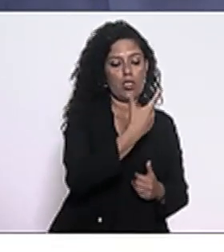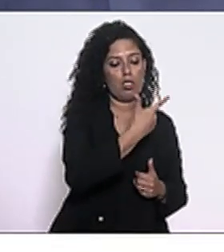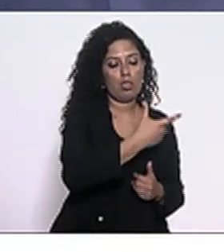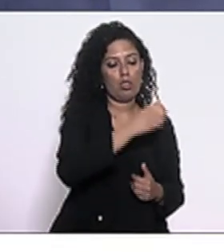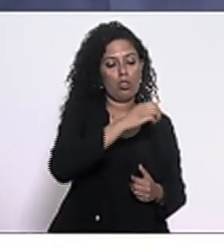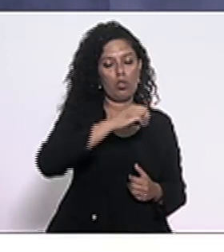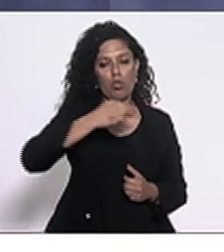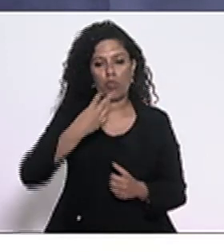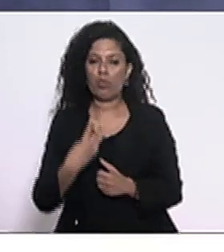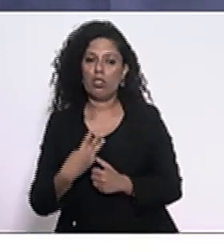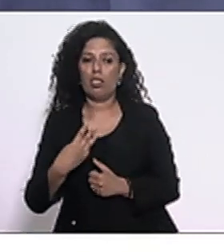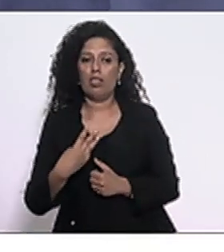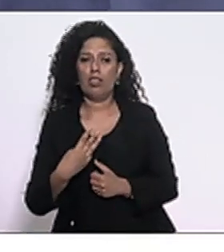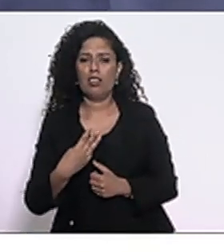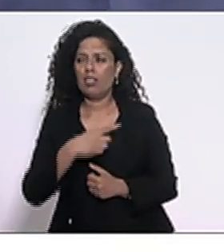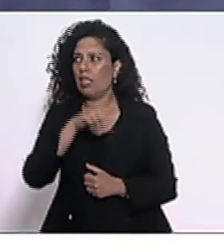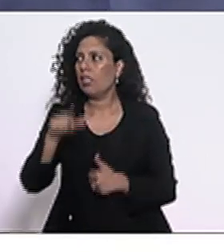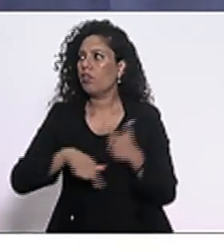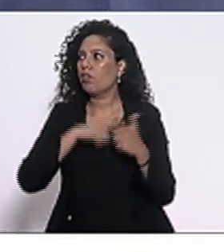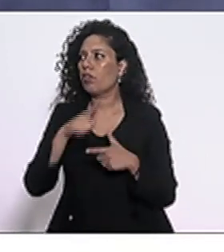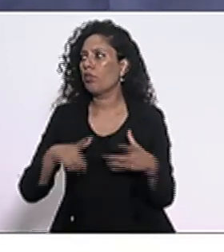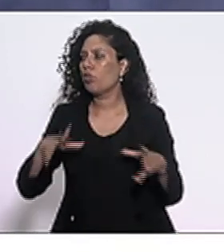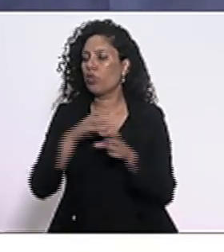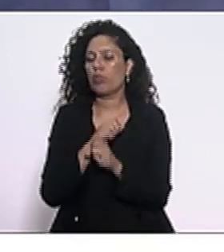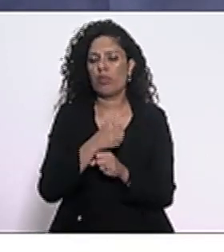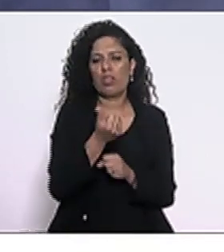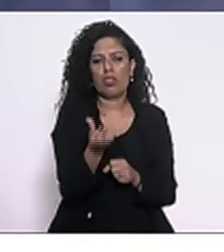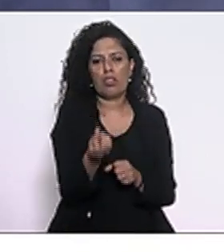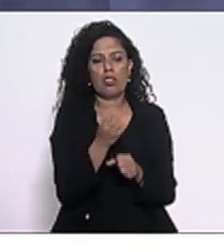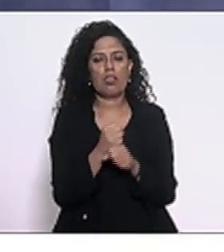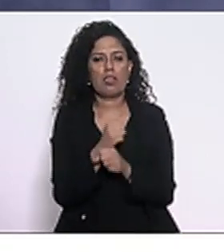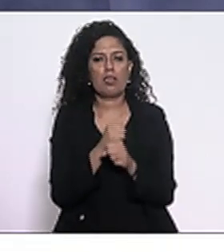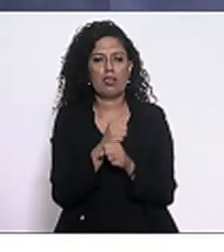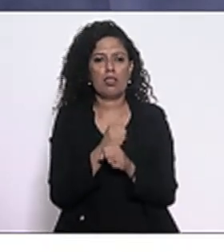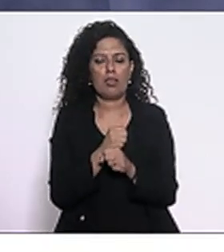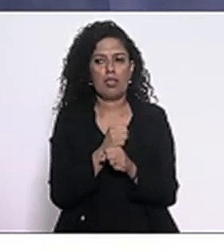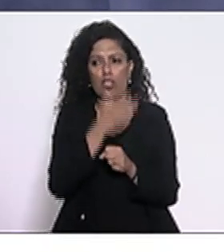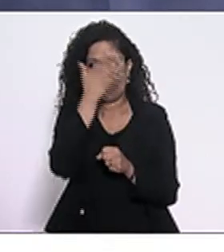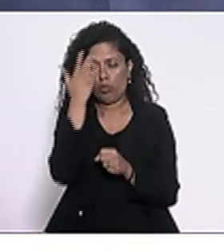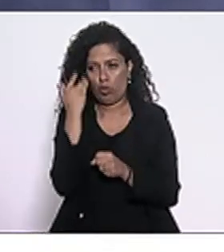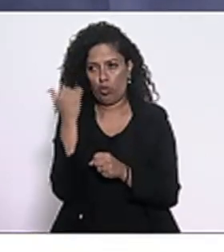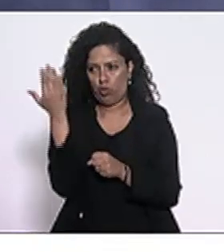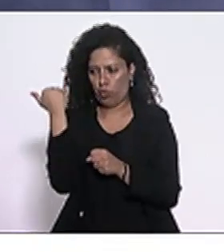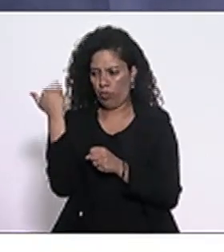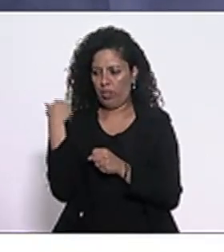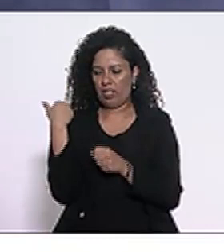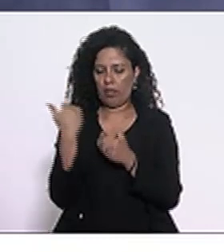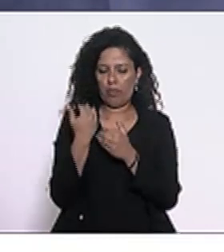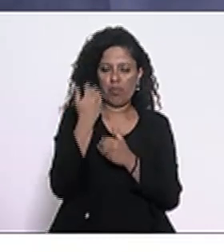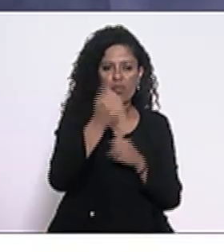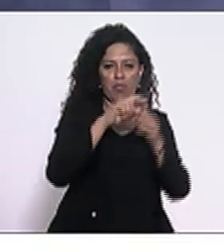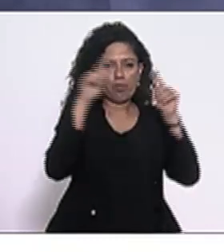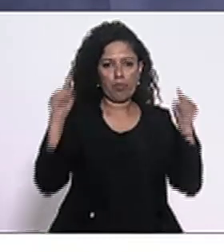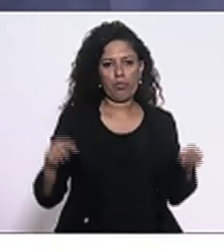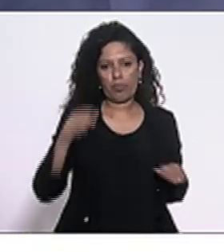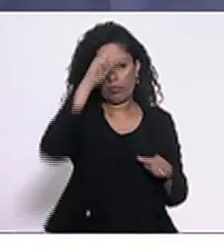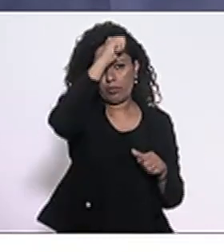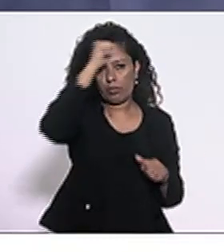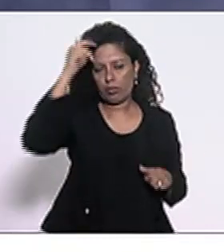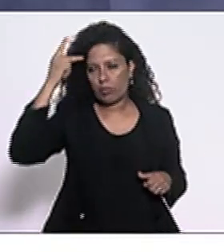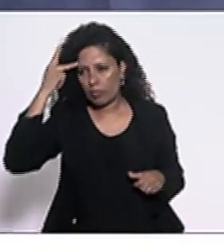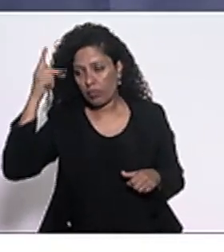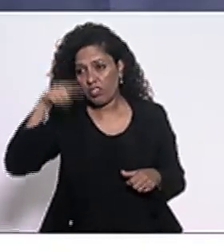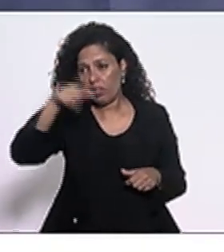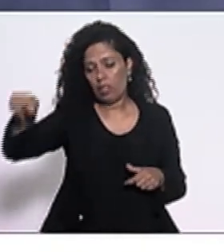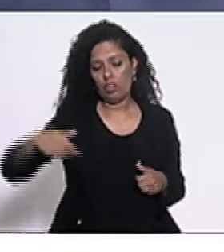seriam cerca de 16 anos. Em média, essas pessoas que entraram em 2009 já teriam cumprido com metade do seu